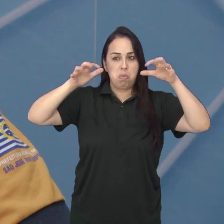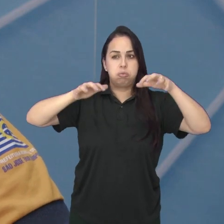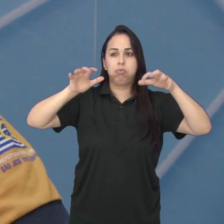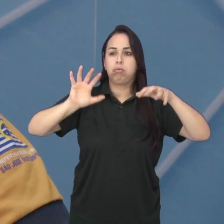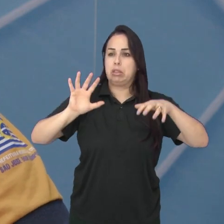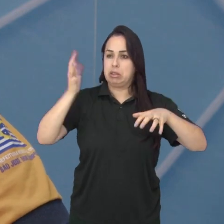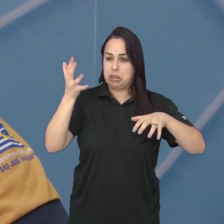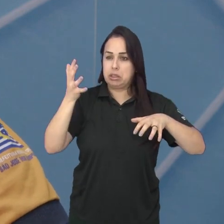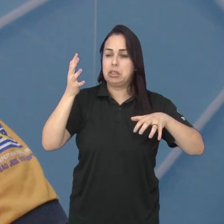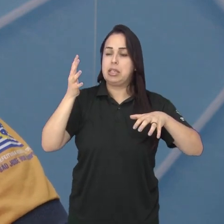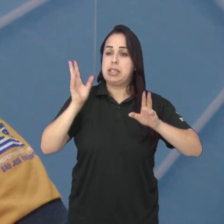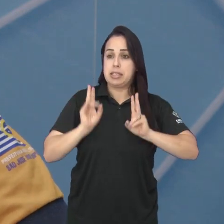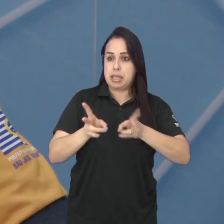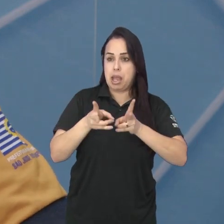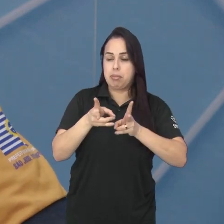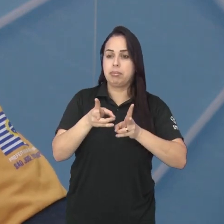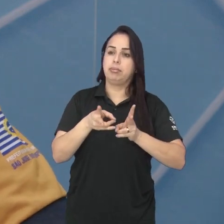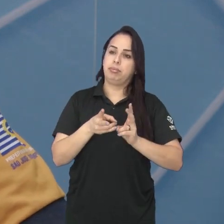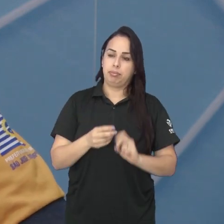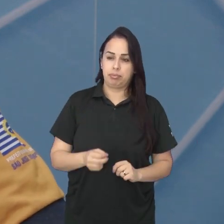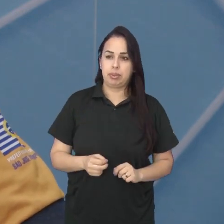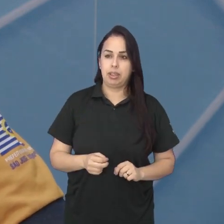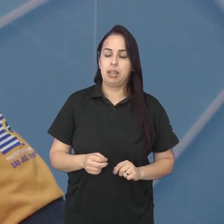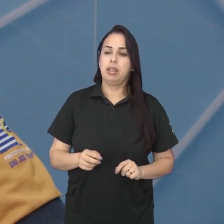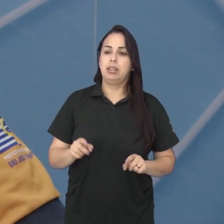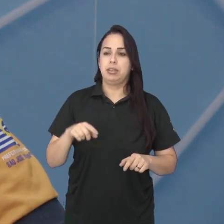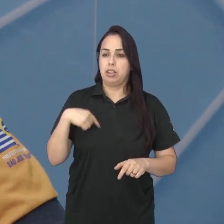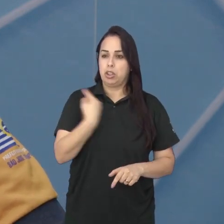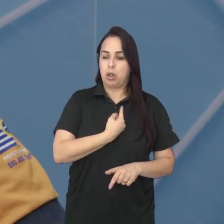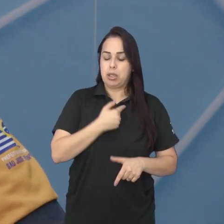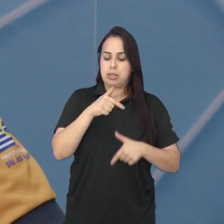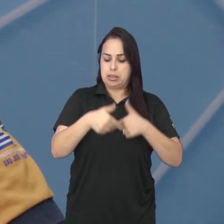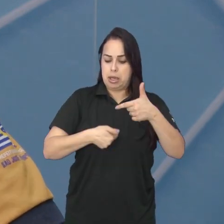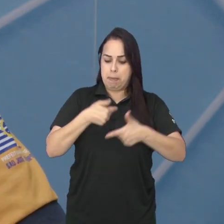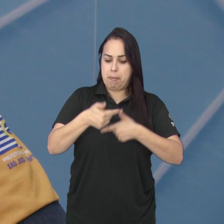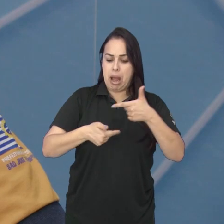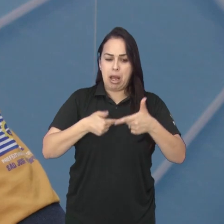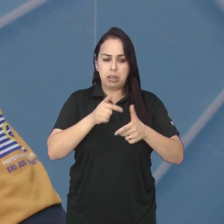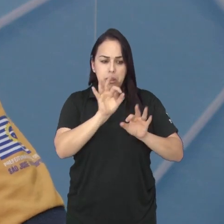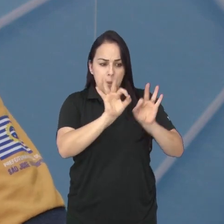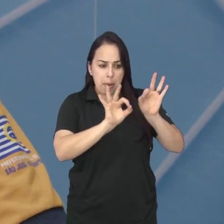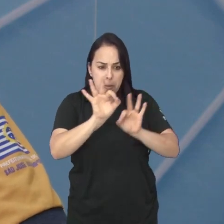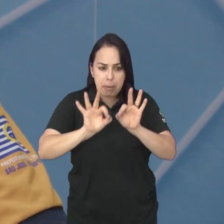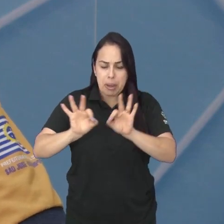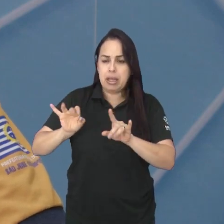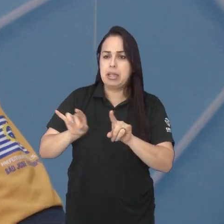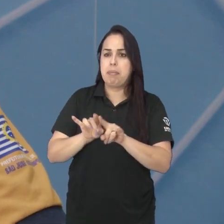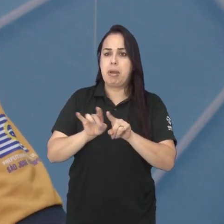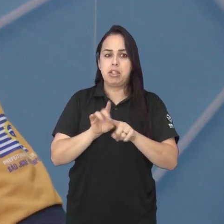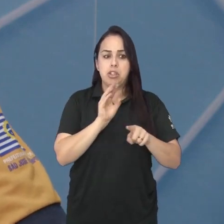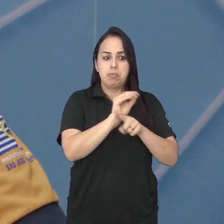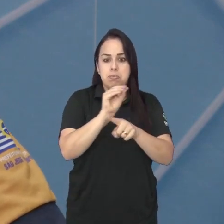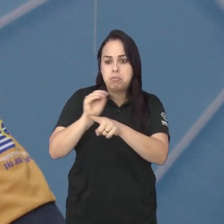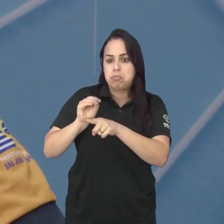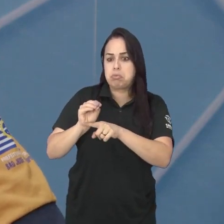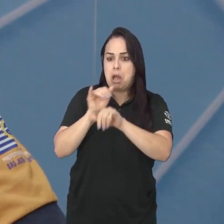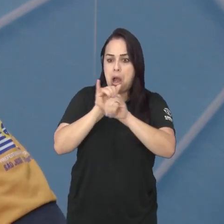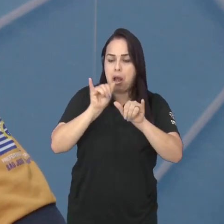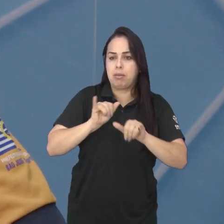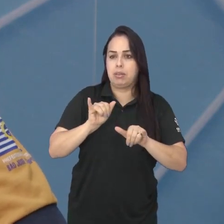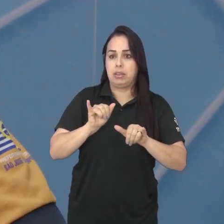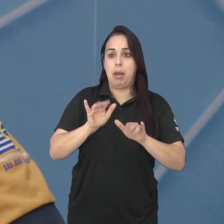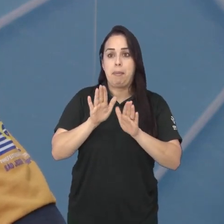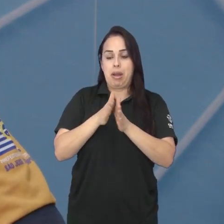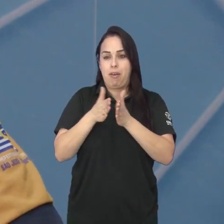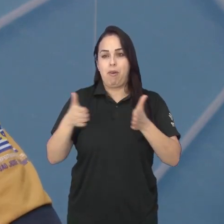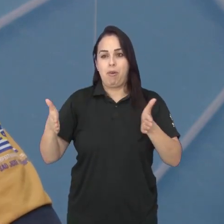chuvas sucessivas e aí temos todo um trabalho logístico de atendimento, prevenção no município. O verão mesmo começa